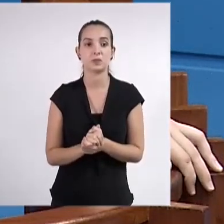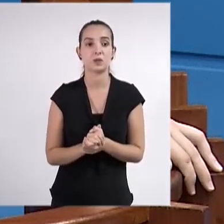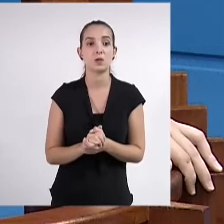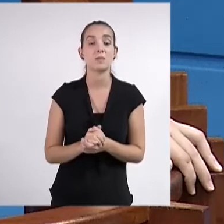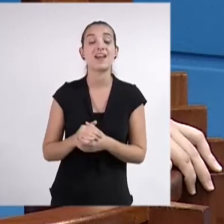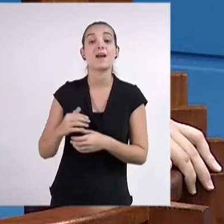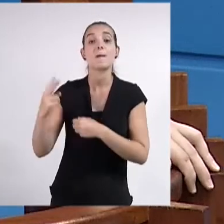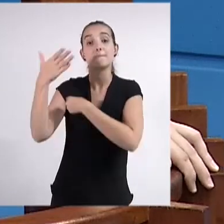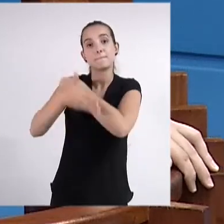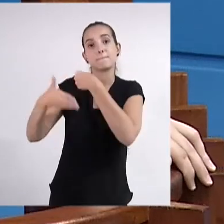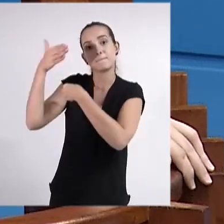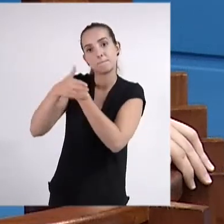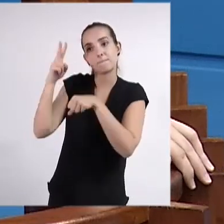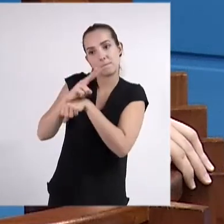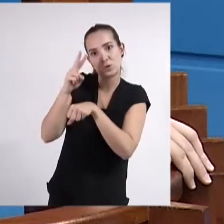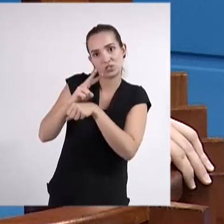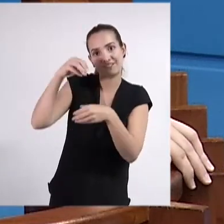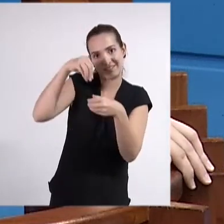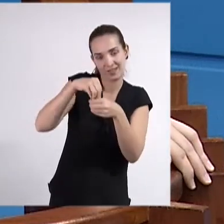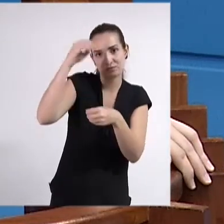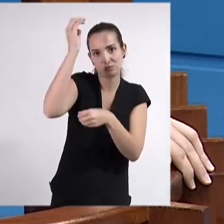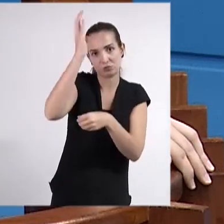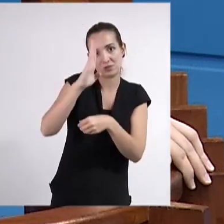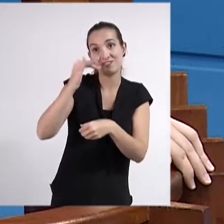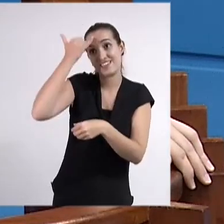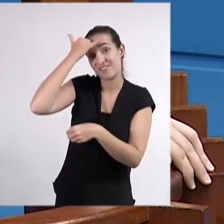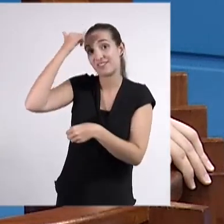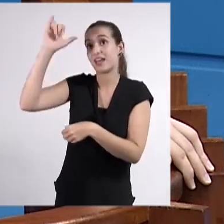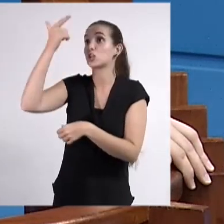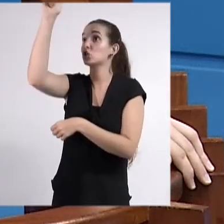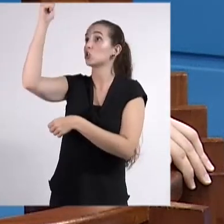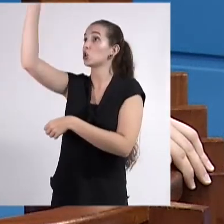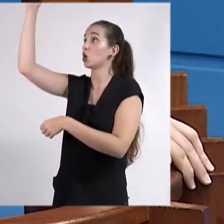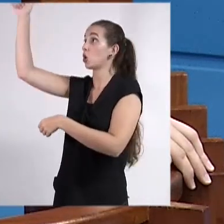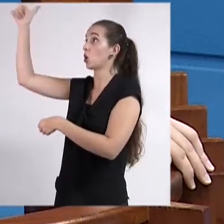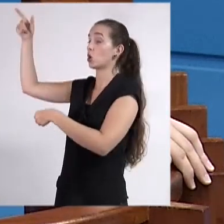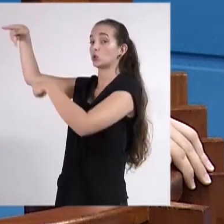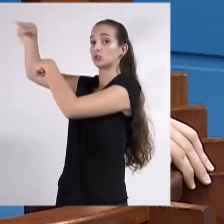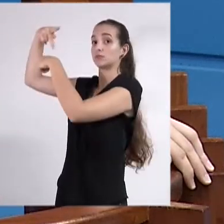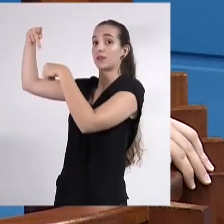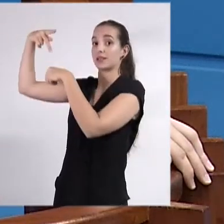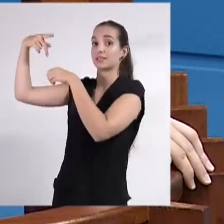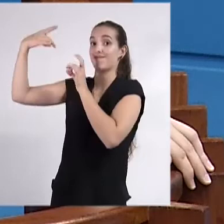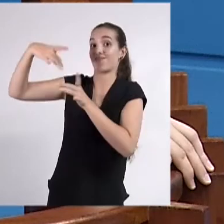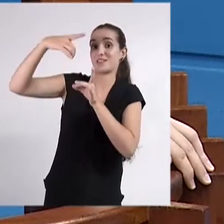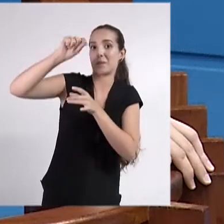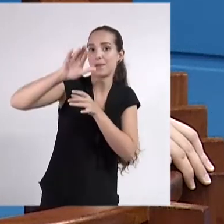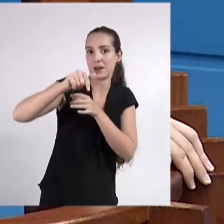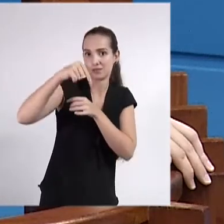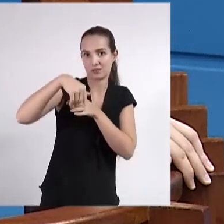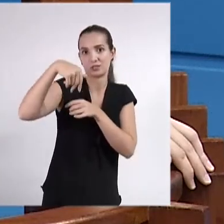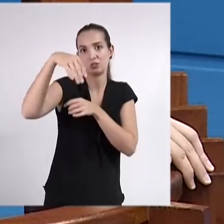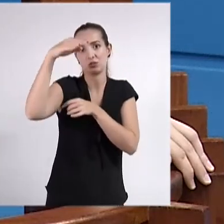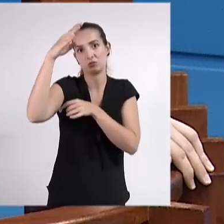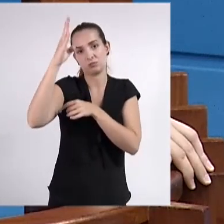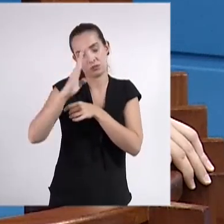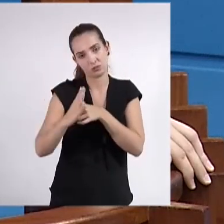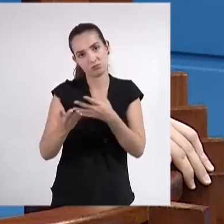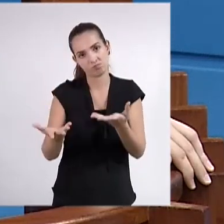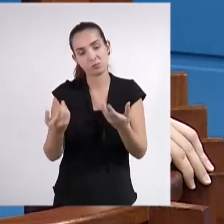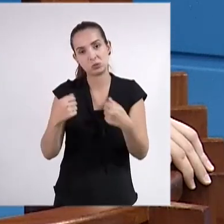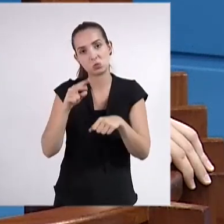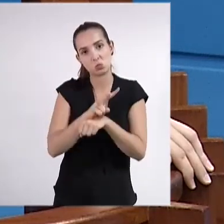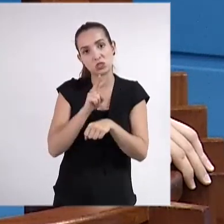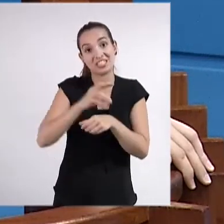Só para concluir, senhor presidente, dizer para todos vocês que gostaria de cobrar uma união